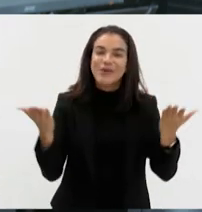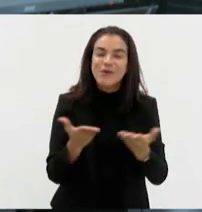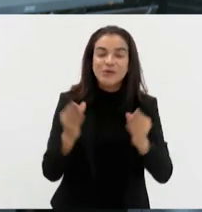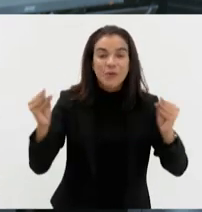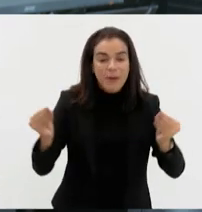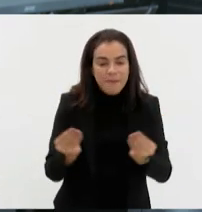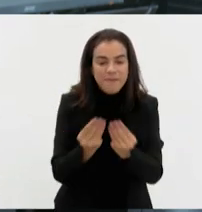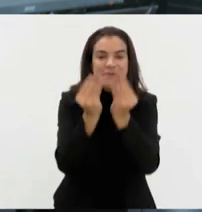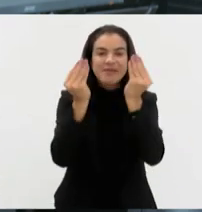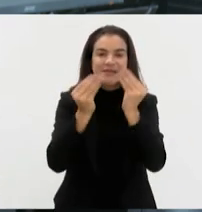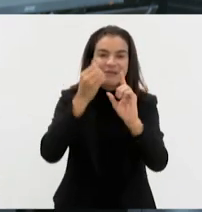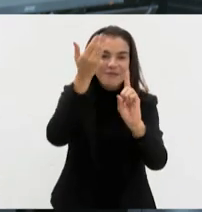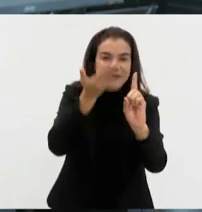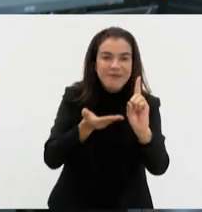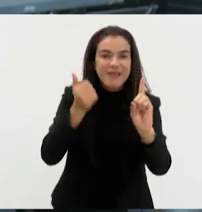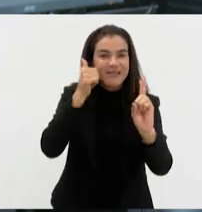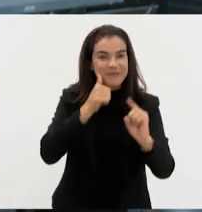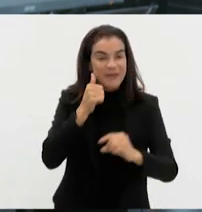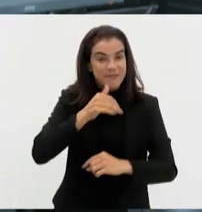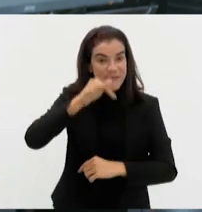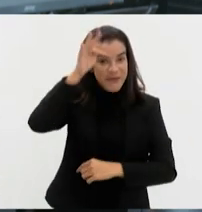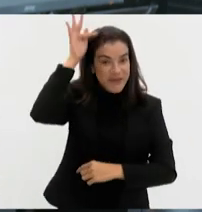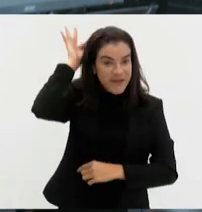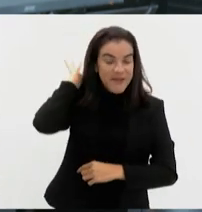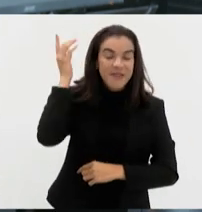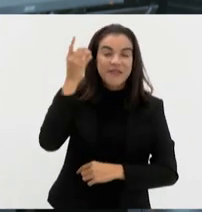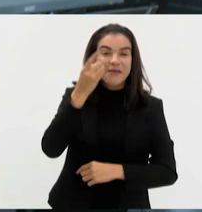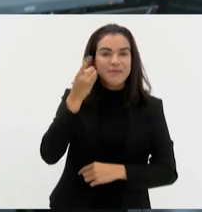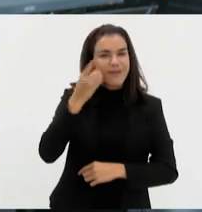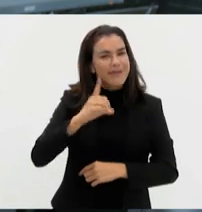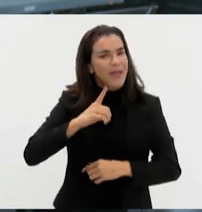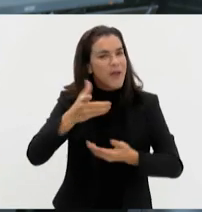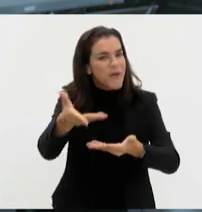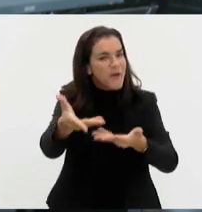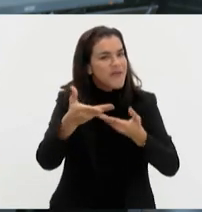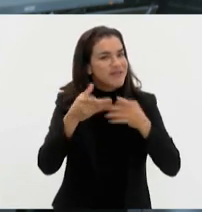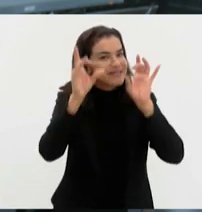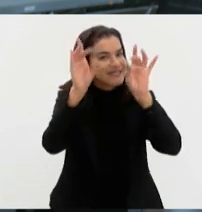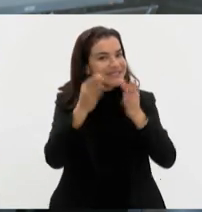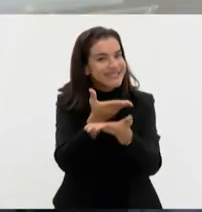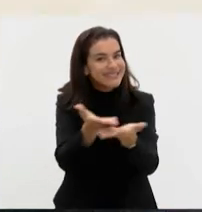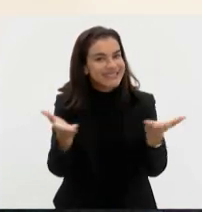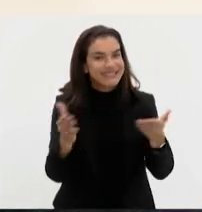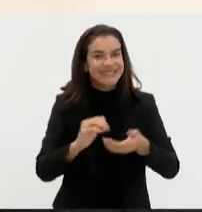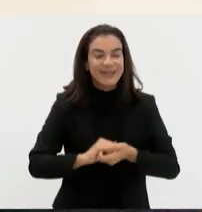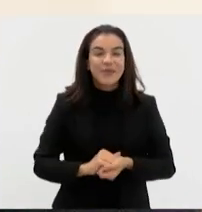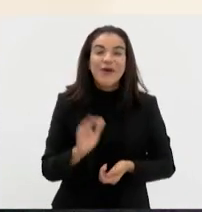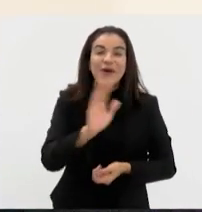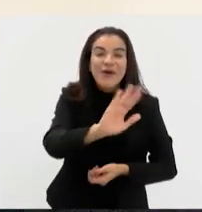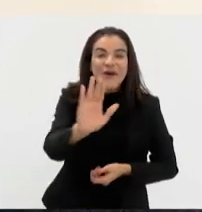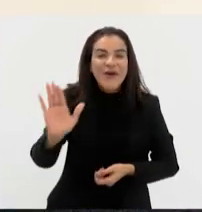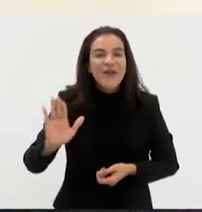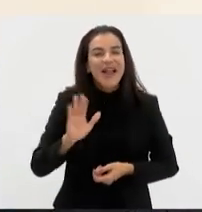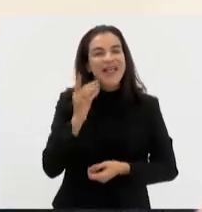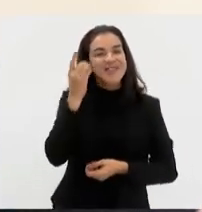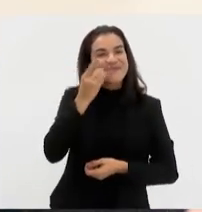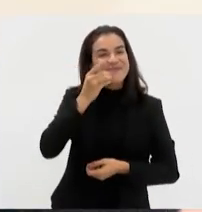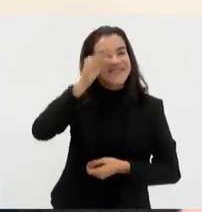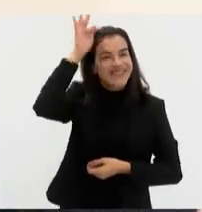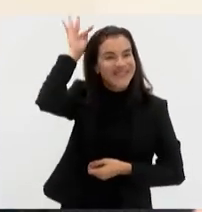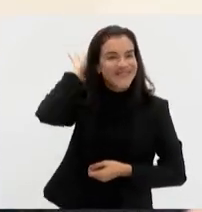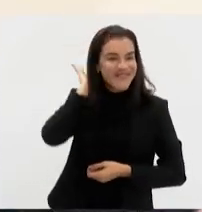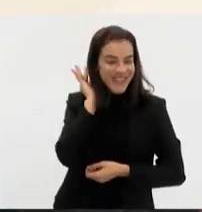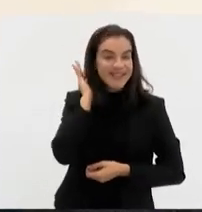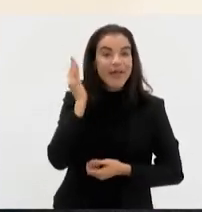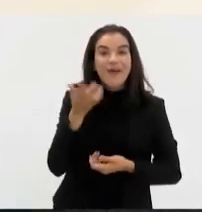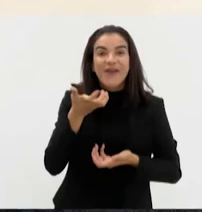em homenagem às mulheres. E o deputado Fred Pacheco tem um convite especial para vocês. Olá, aqui é o deputado Fred Pacheco. Eu